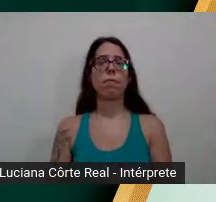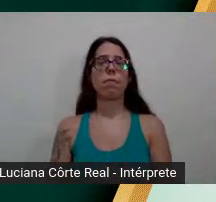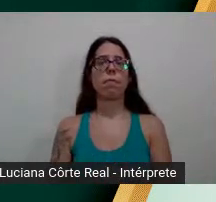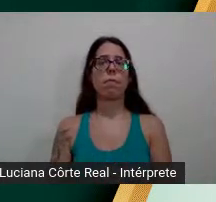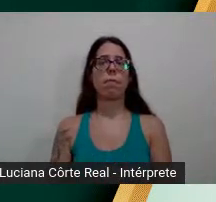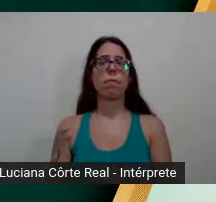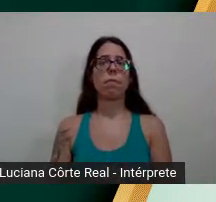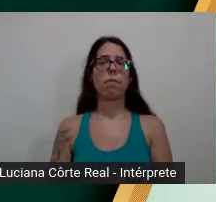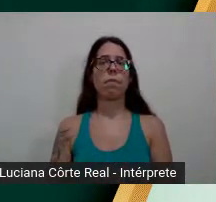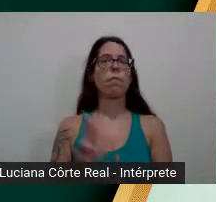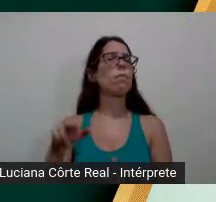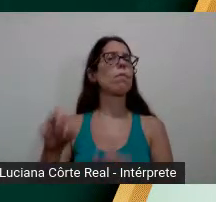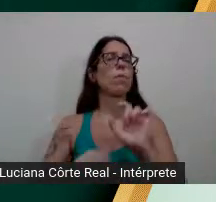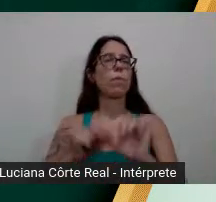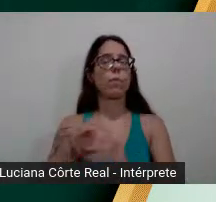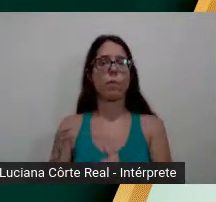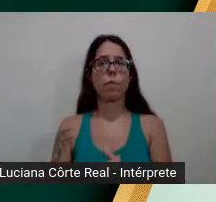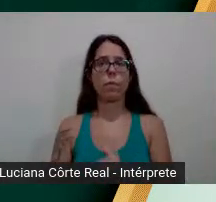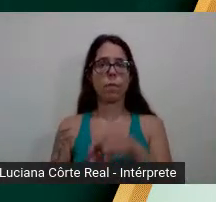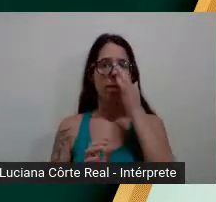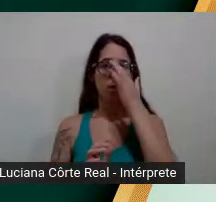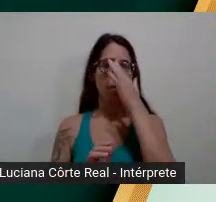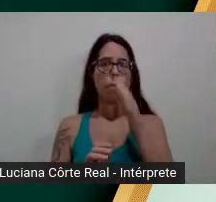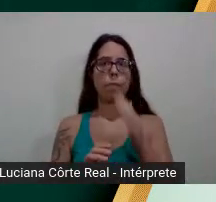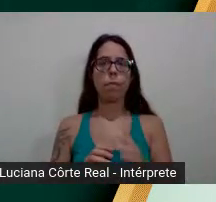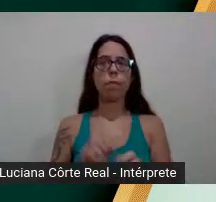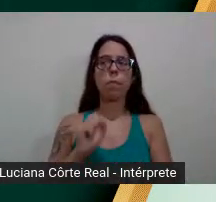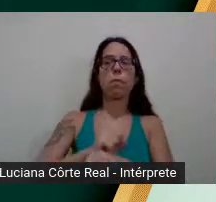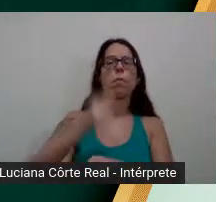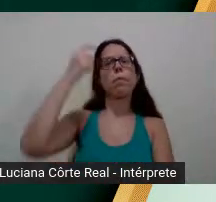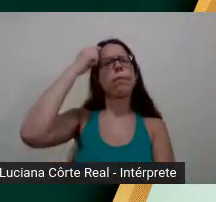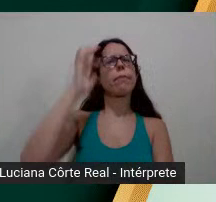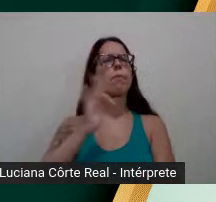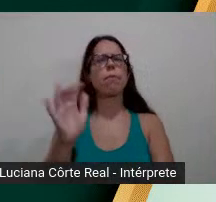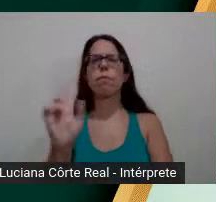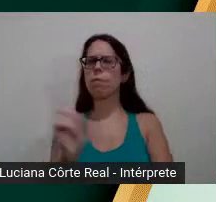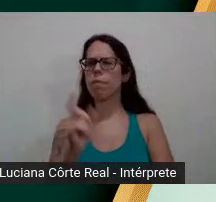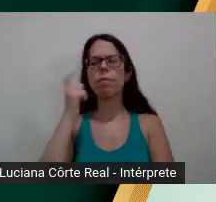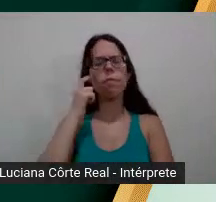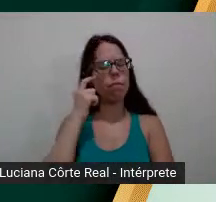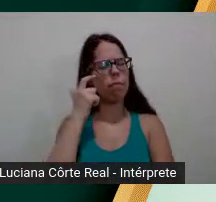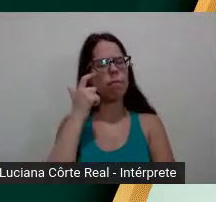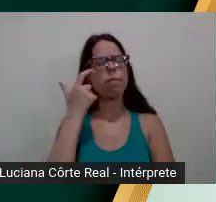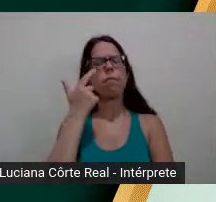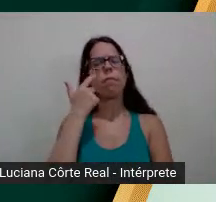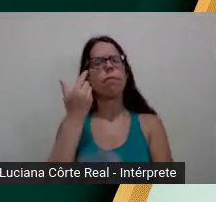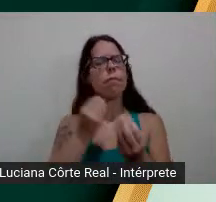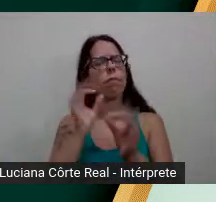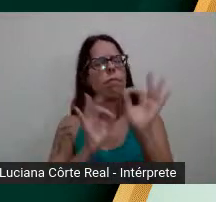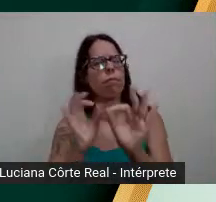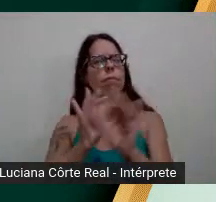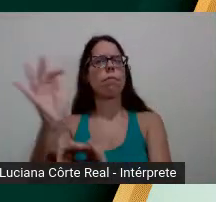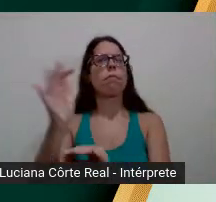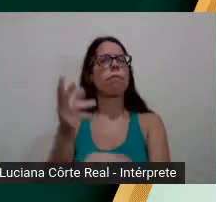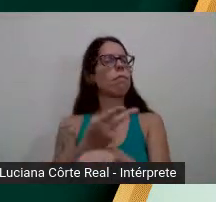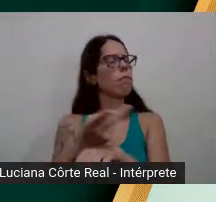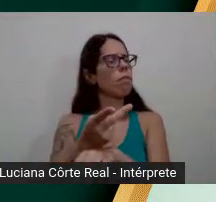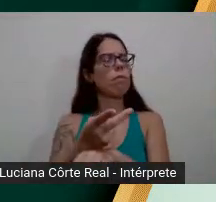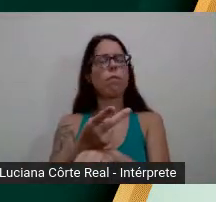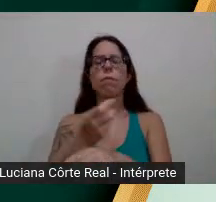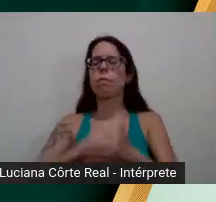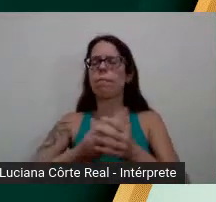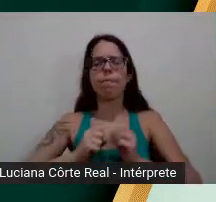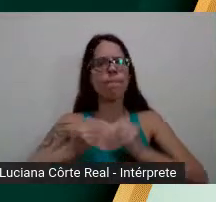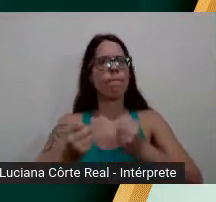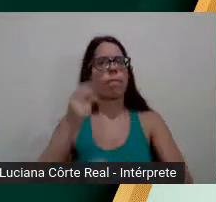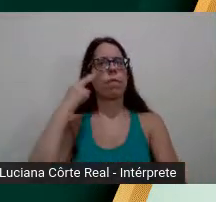Jamais deixem de pensar no futuro. Jamais deixem de buscar seus sonhos. Sem sonho